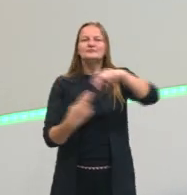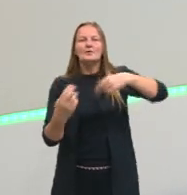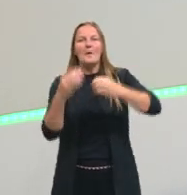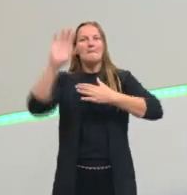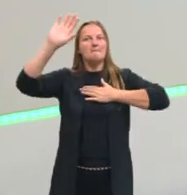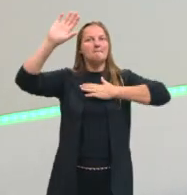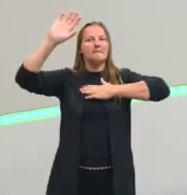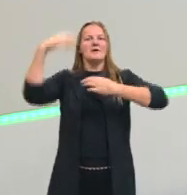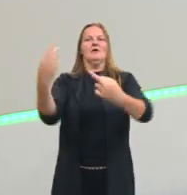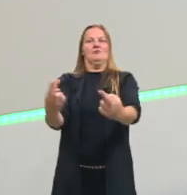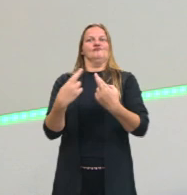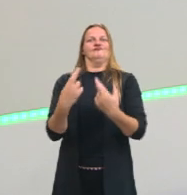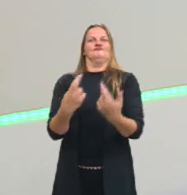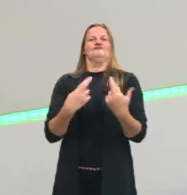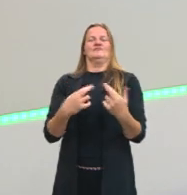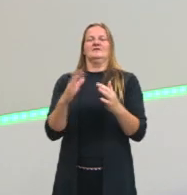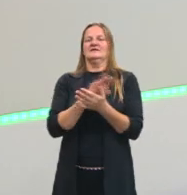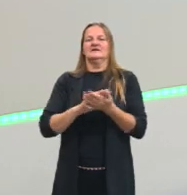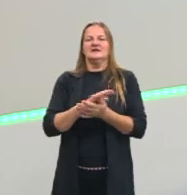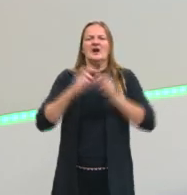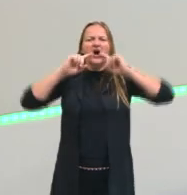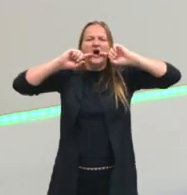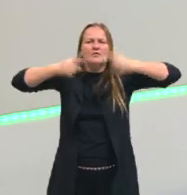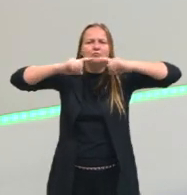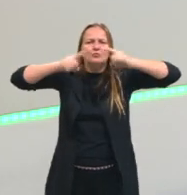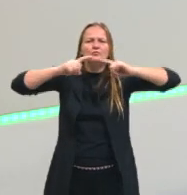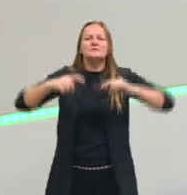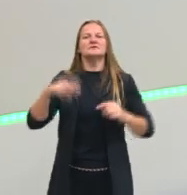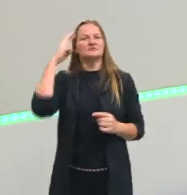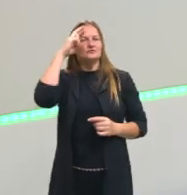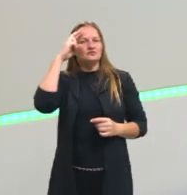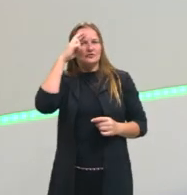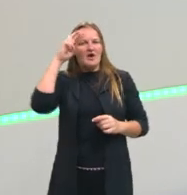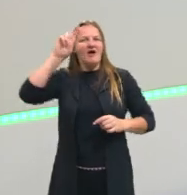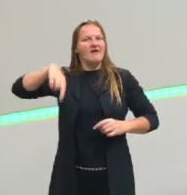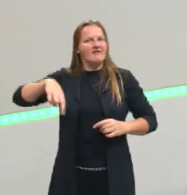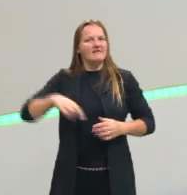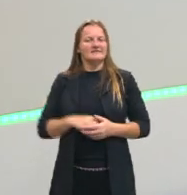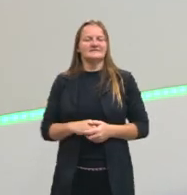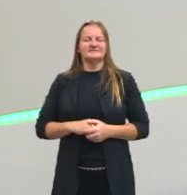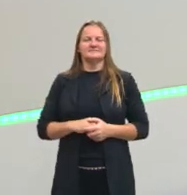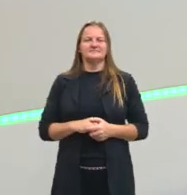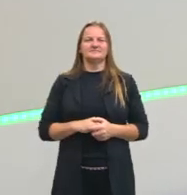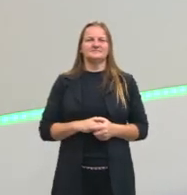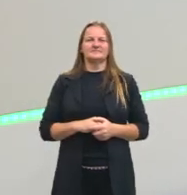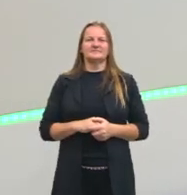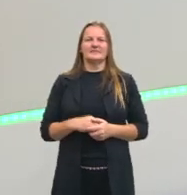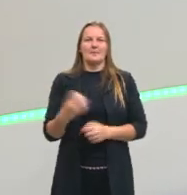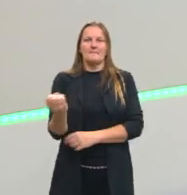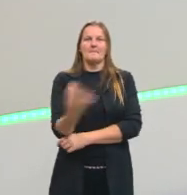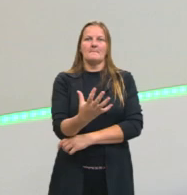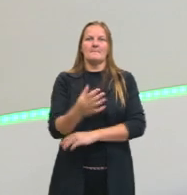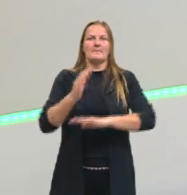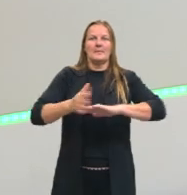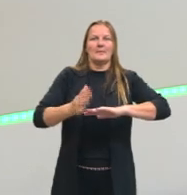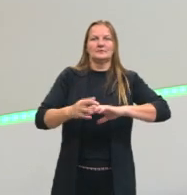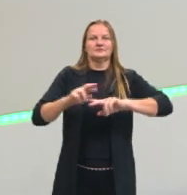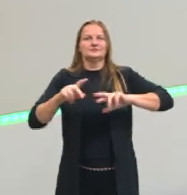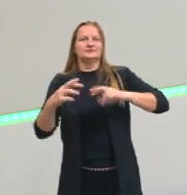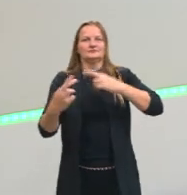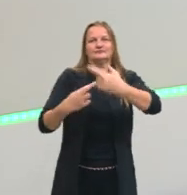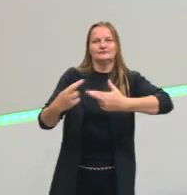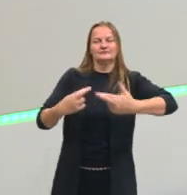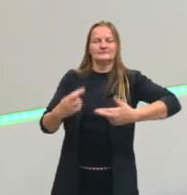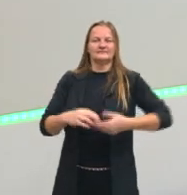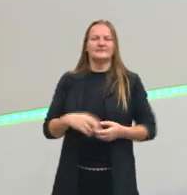promessas então idade contemporânea crítica essa racionalidade a razão da idade moderna né Só falamos quando